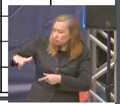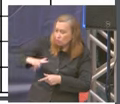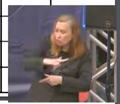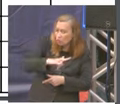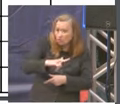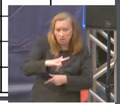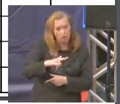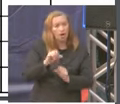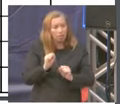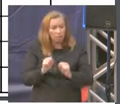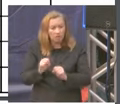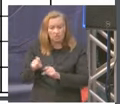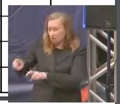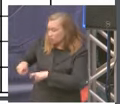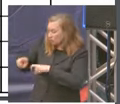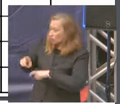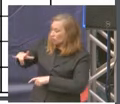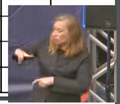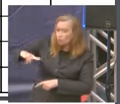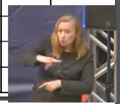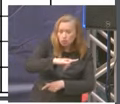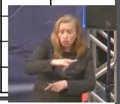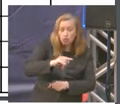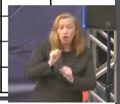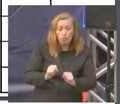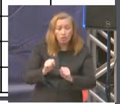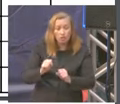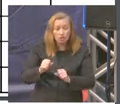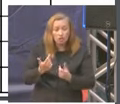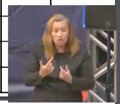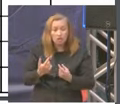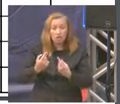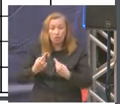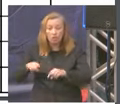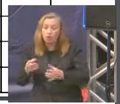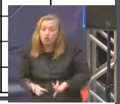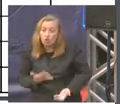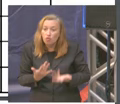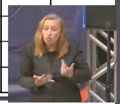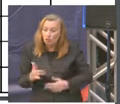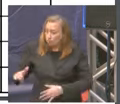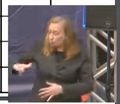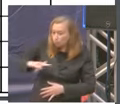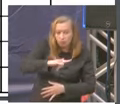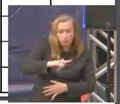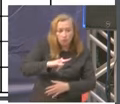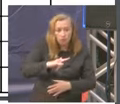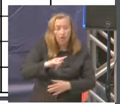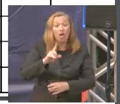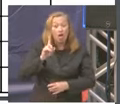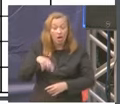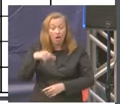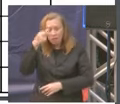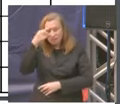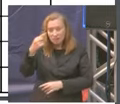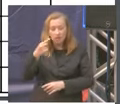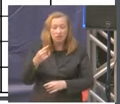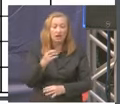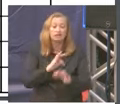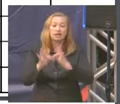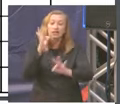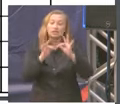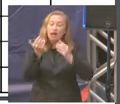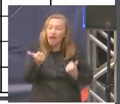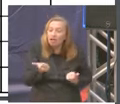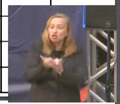com drone, eu posso ser um fotógrafo com drone, eu posso combater incêndio com drone. A lógica é, essas tecnologias